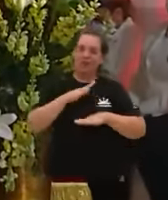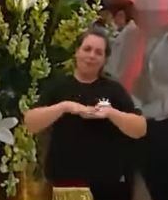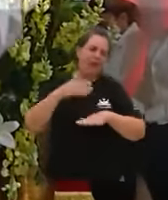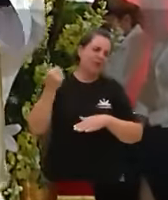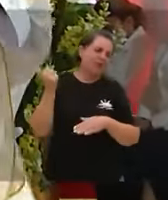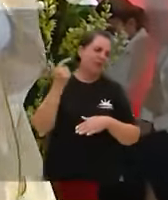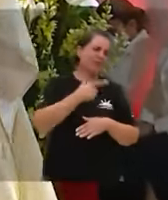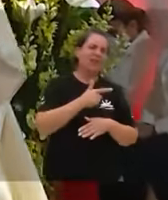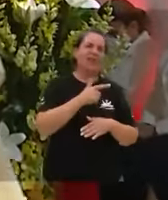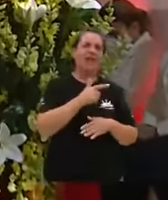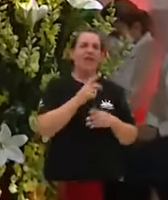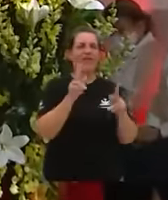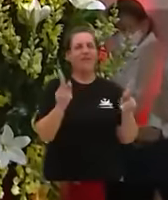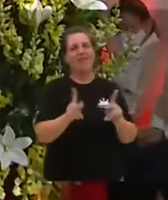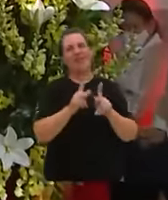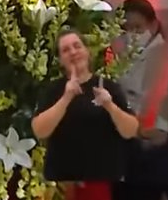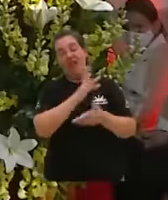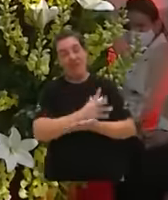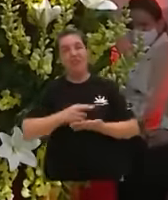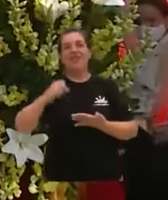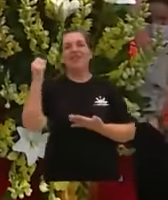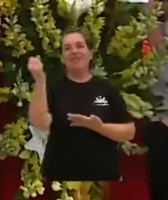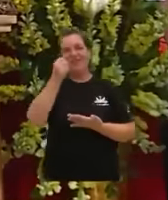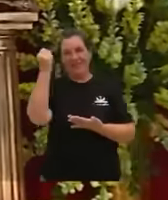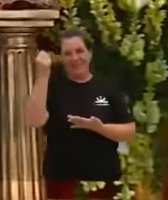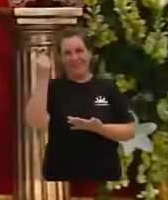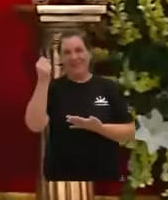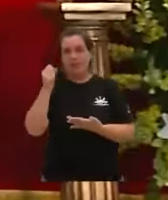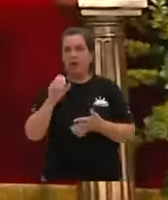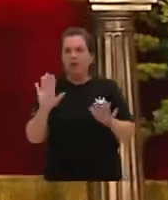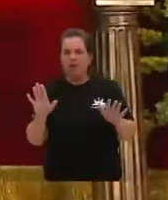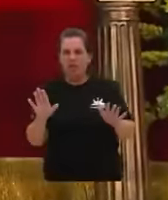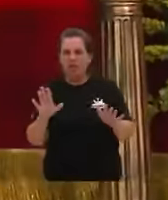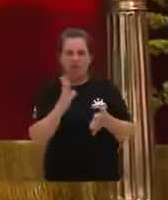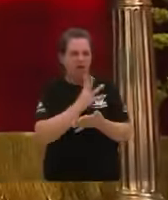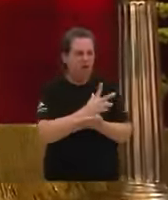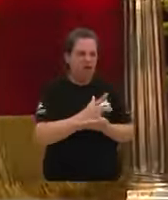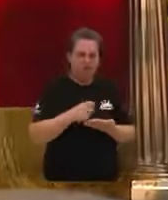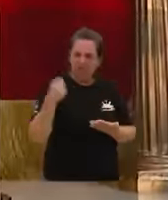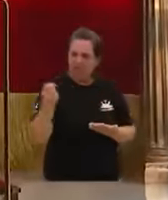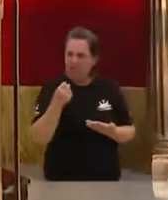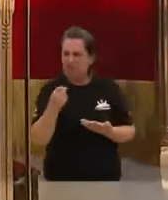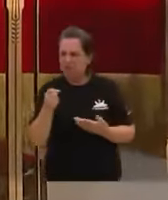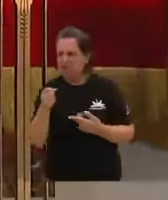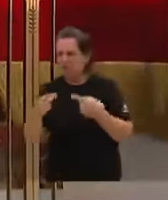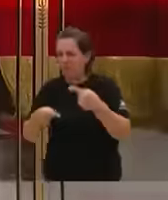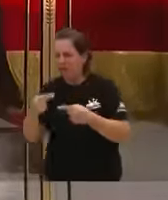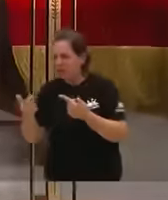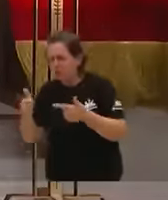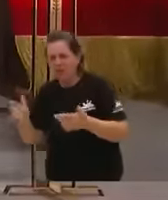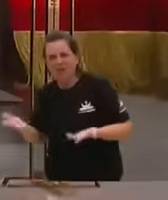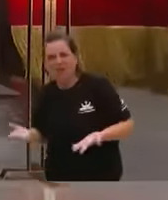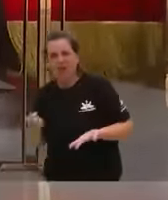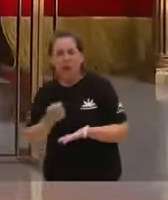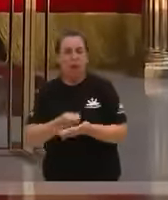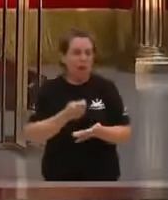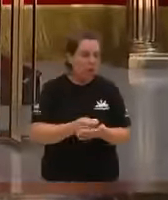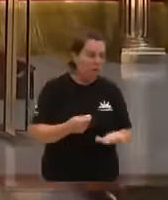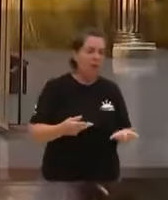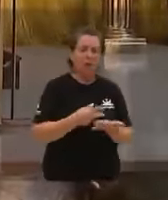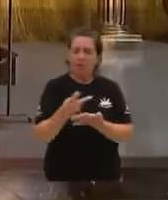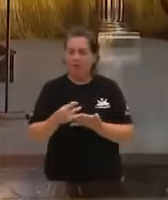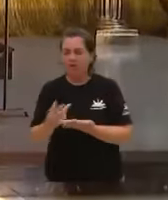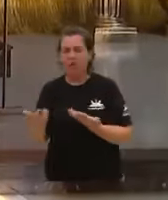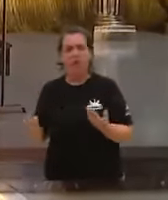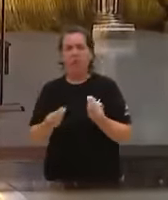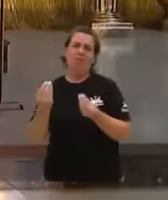vencedores. Mas ninguém é vencedor se não está numa batalha, numa luta, numa busca.